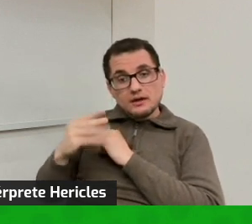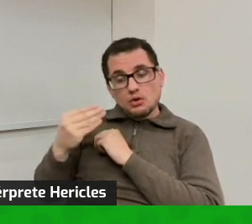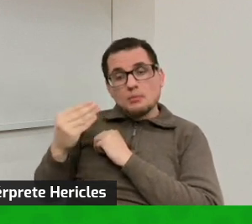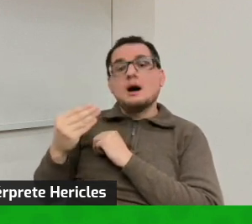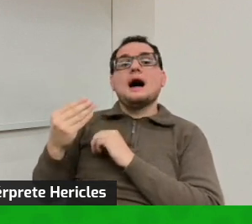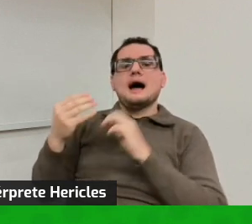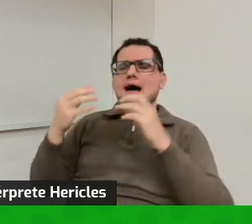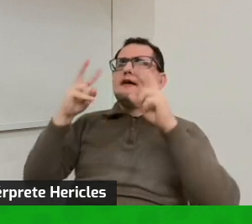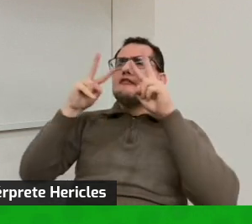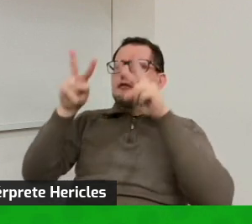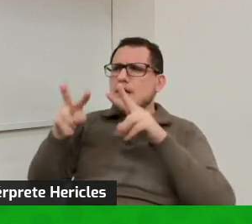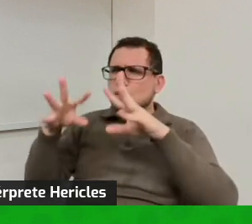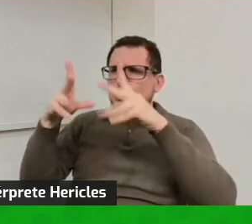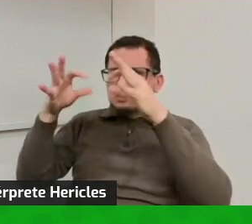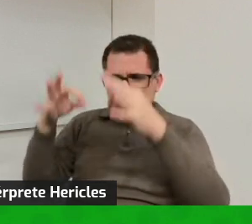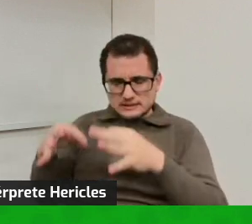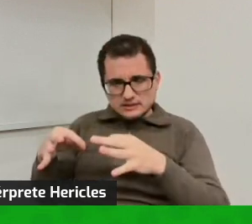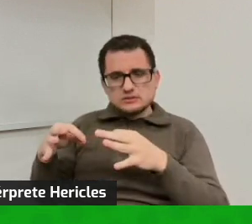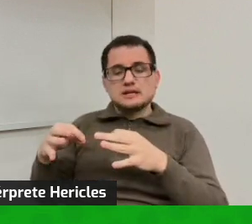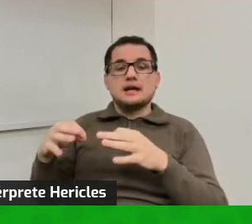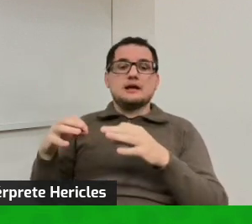beleza, vai para o próximo.